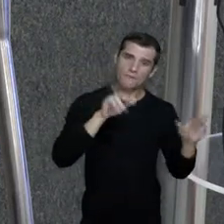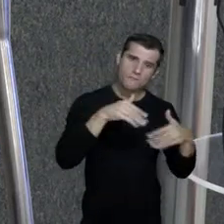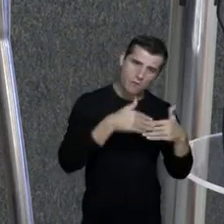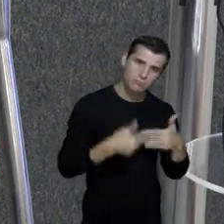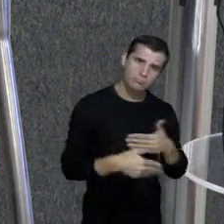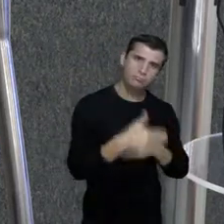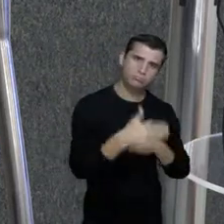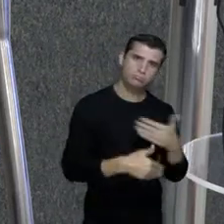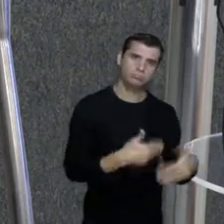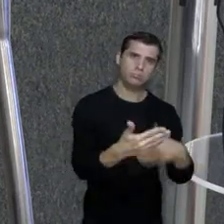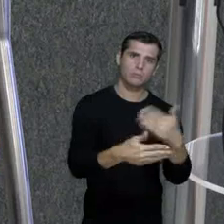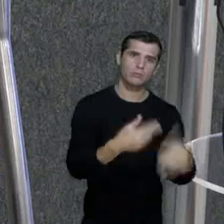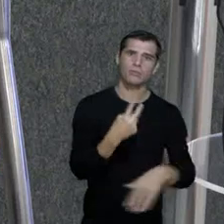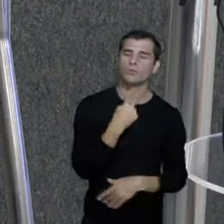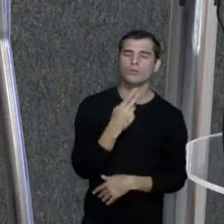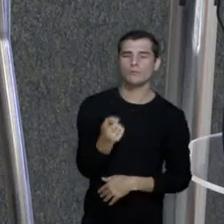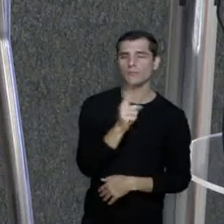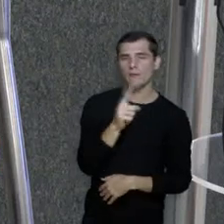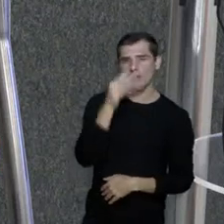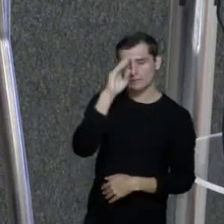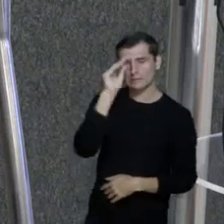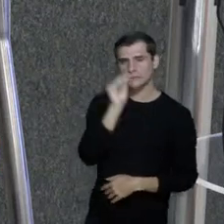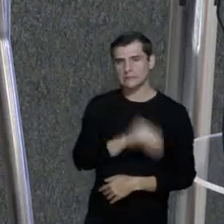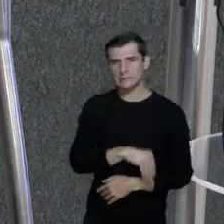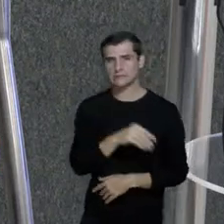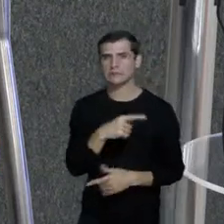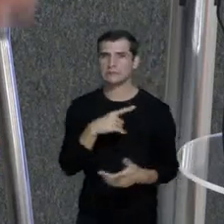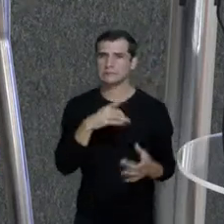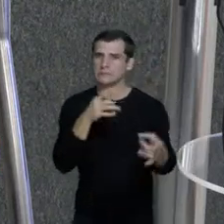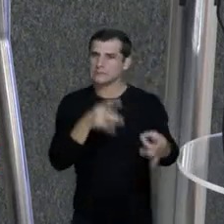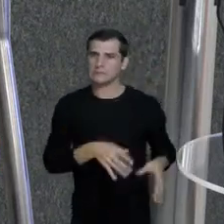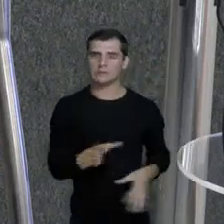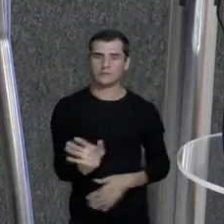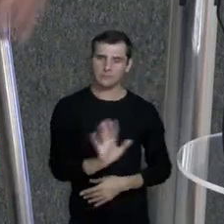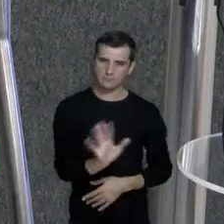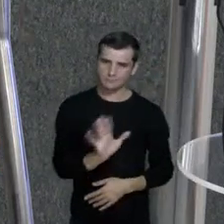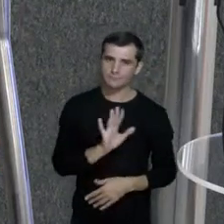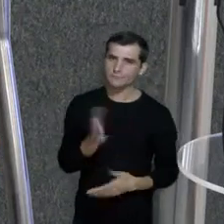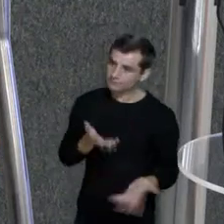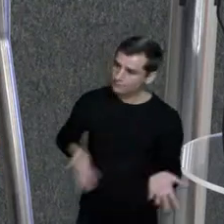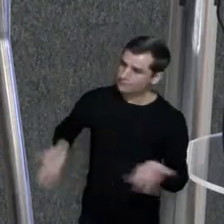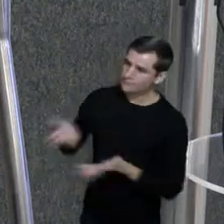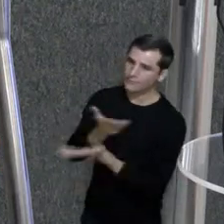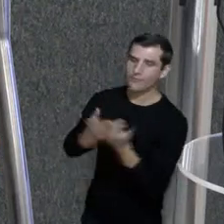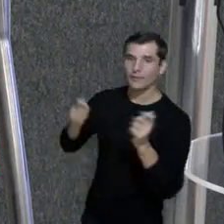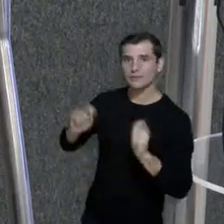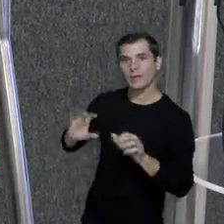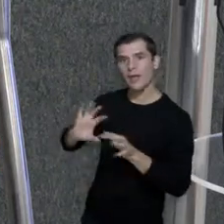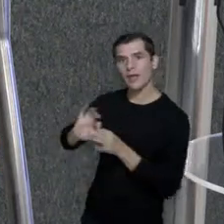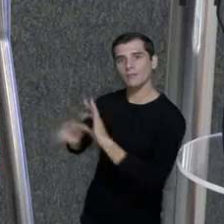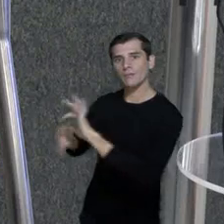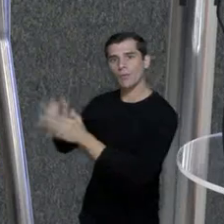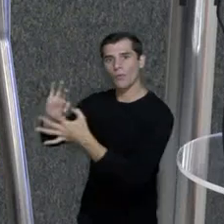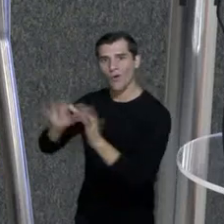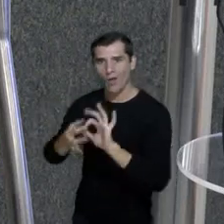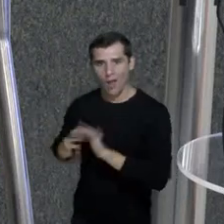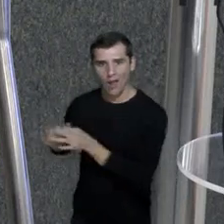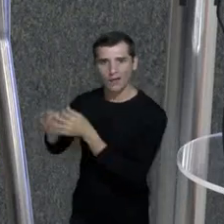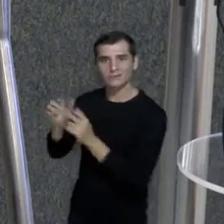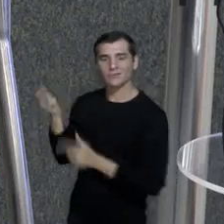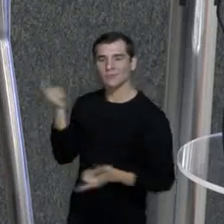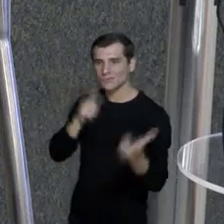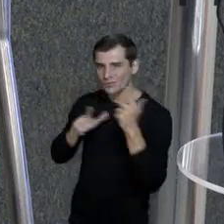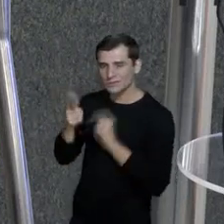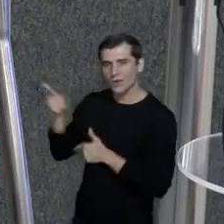desmobilizar especialmente vocês que estão aqui hoje Tragam mais vamos fazer uma corrente outras pessoas e vamos